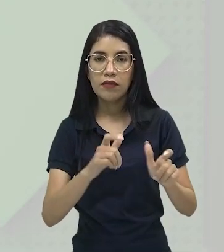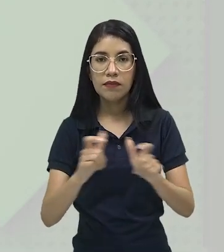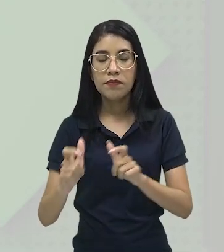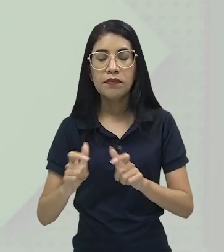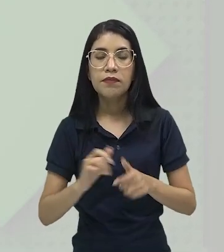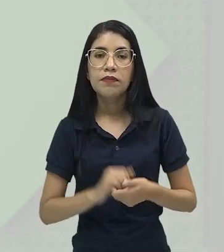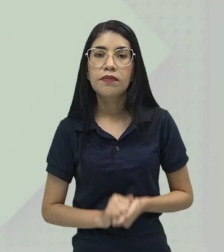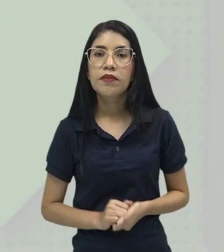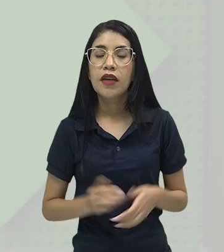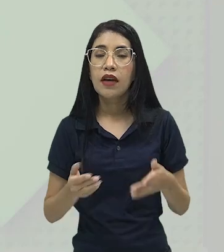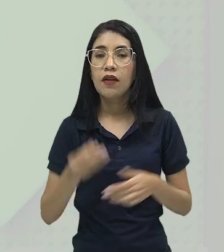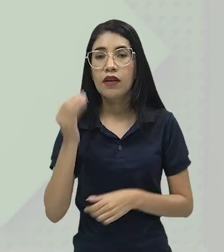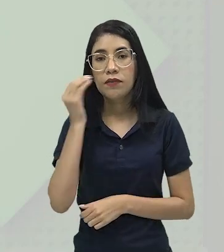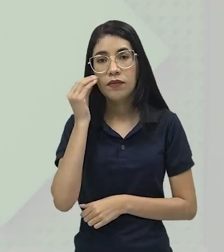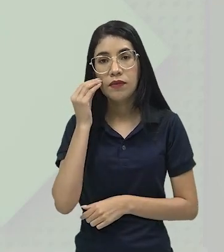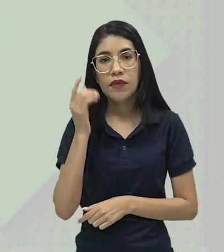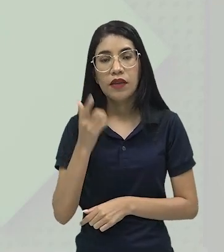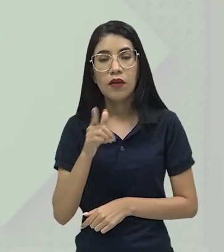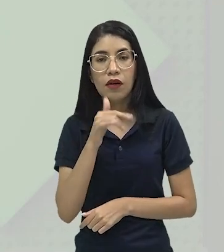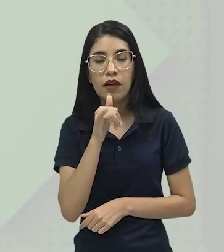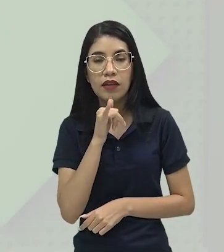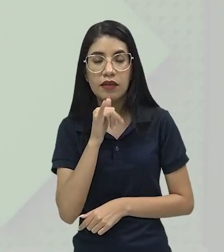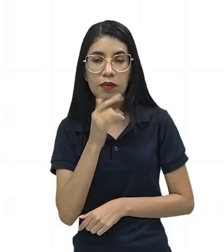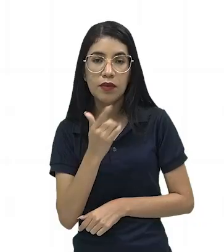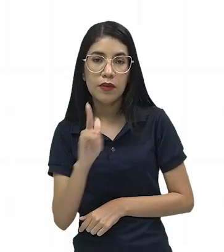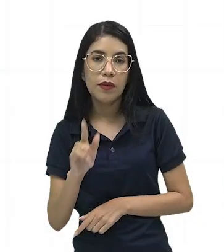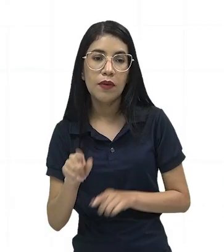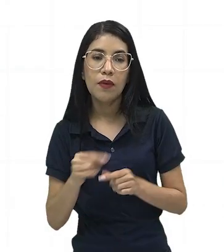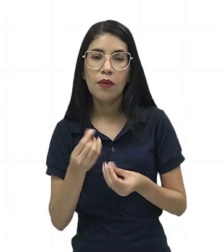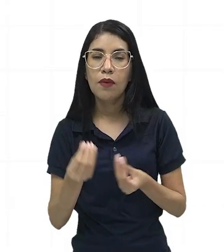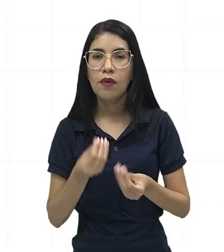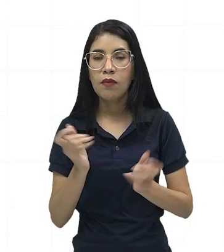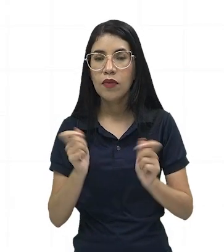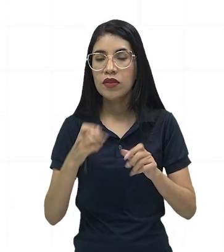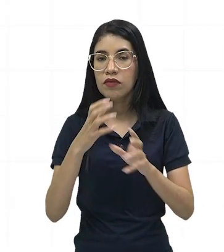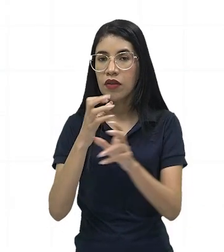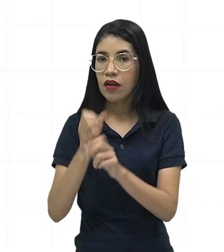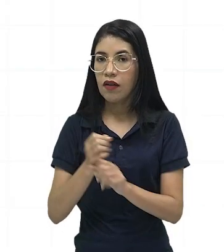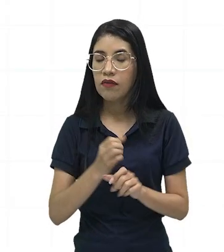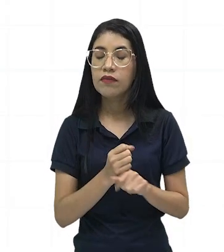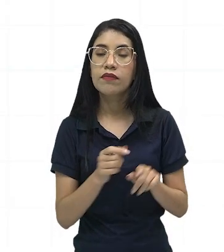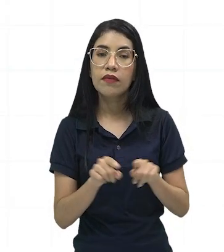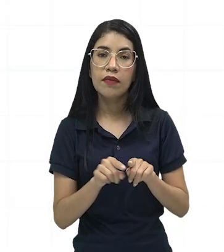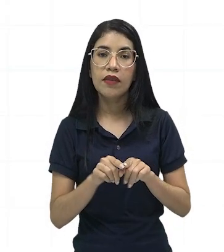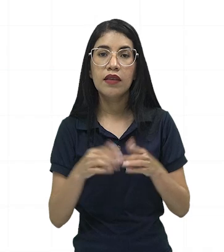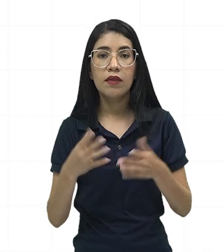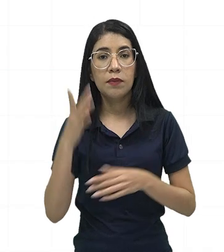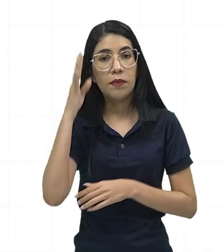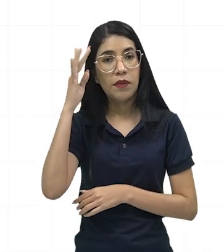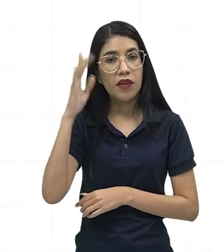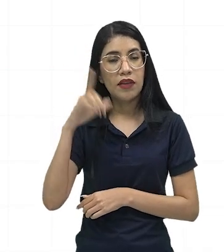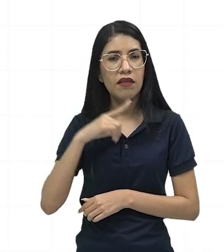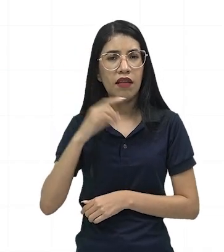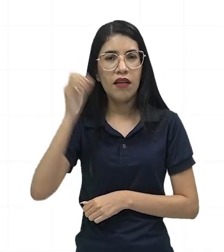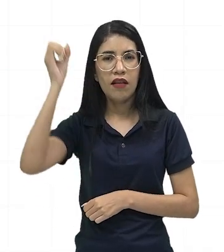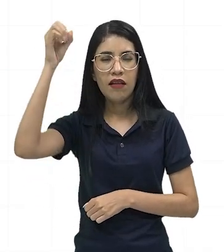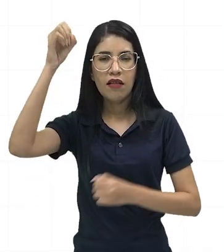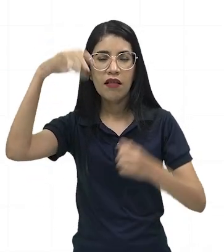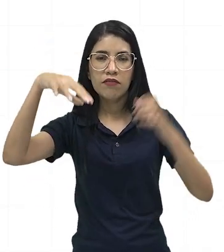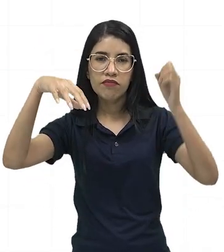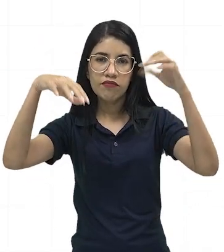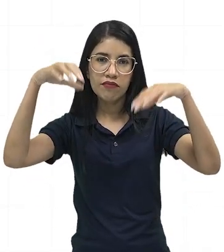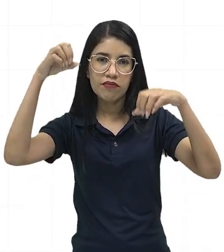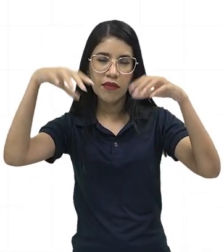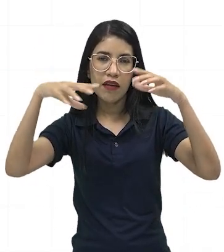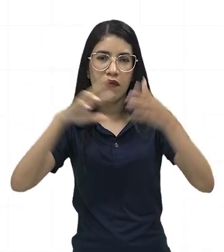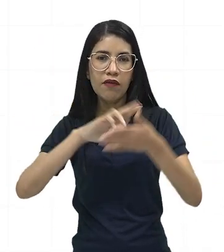gente vai observar ainda mais um exemplo de como a gente faz esse cálculo, né? Imagine aí que você tem lâmpadas na sua casa